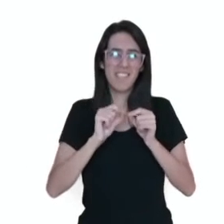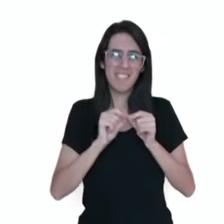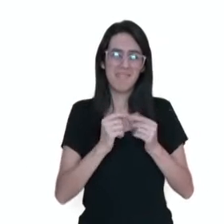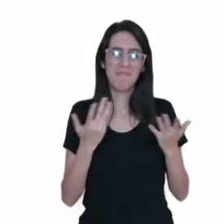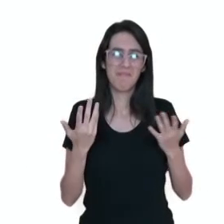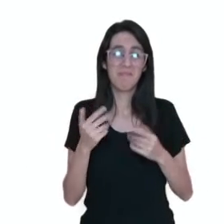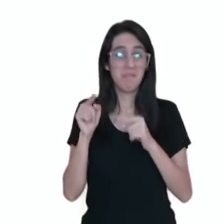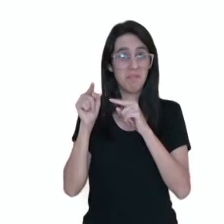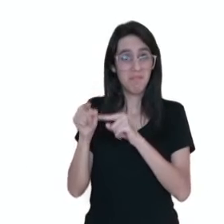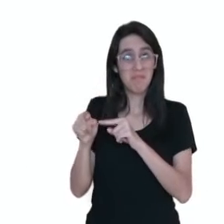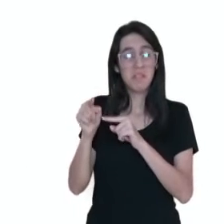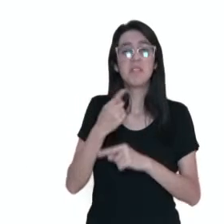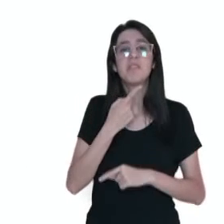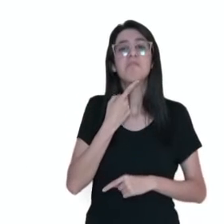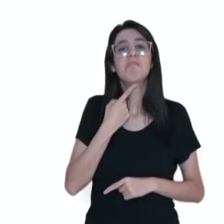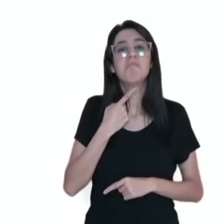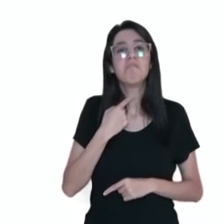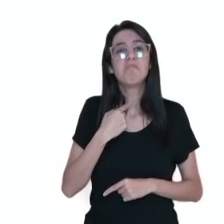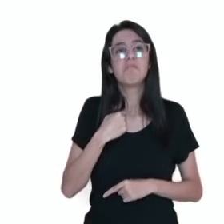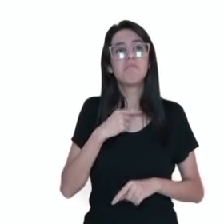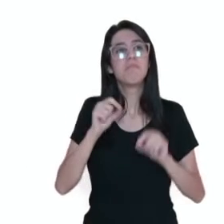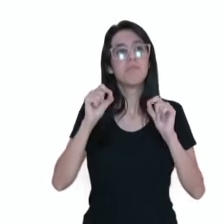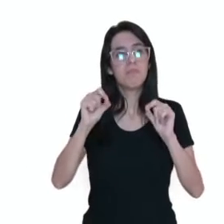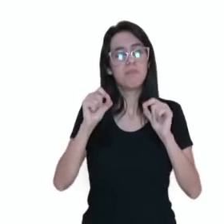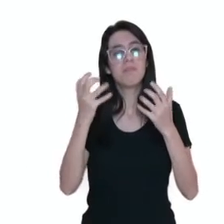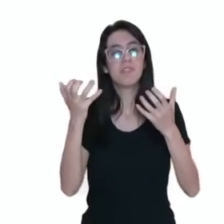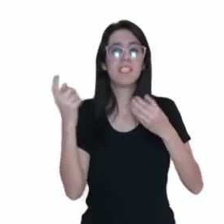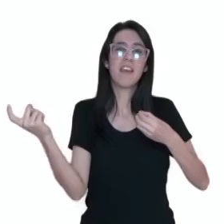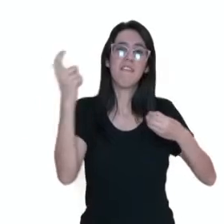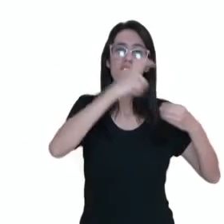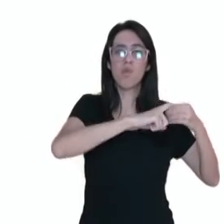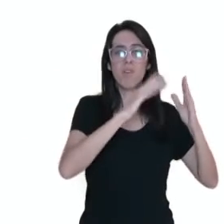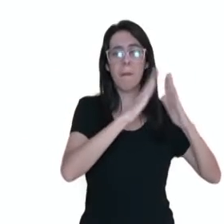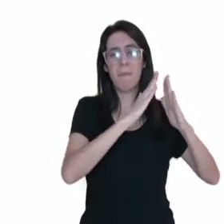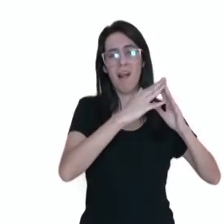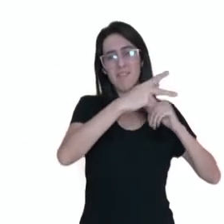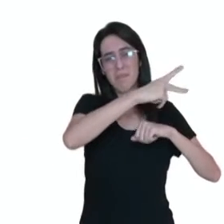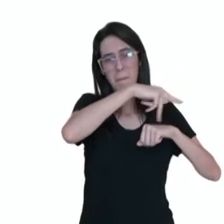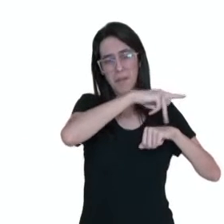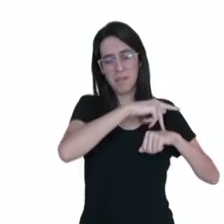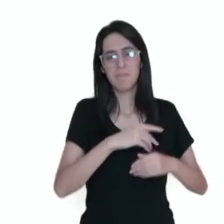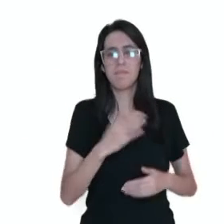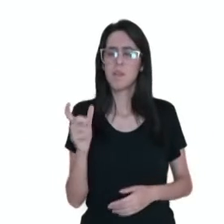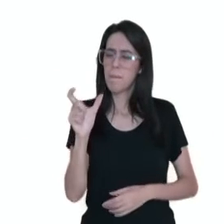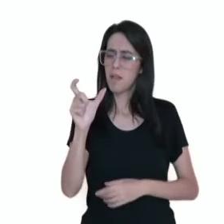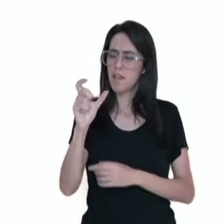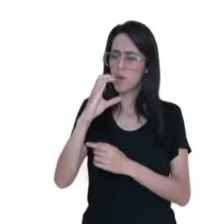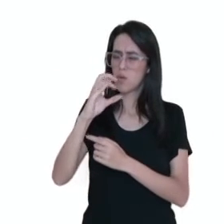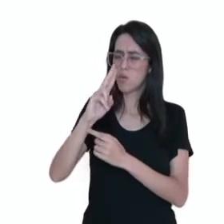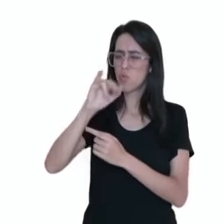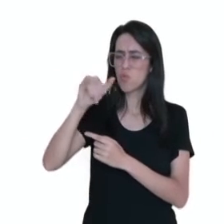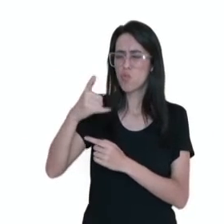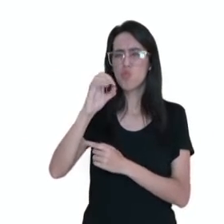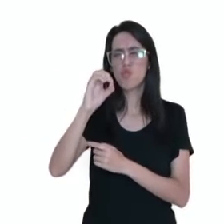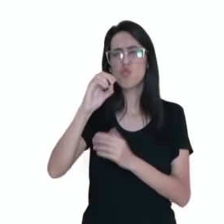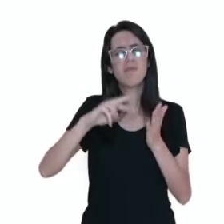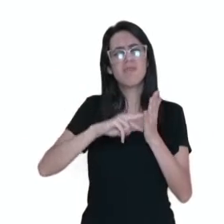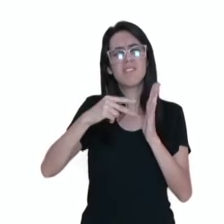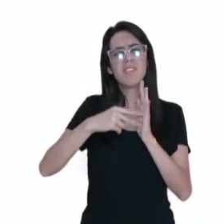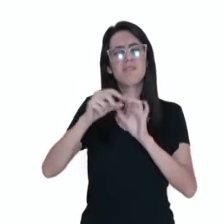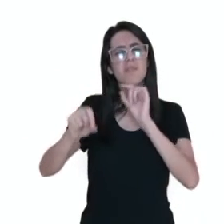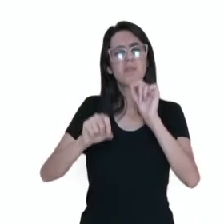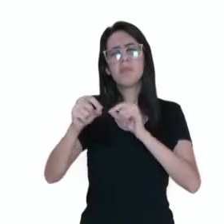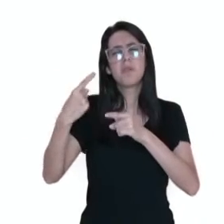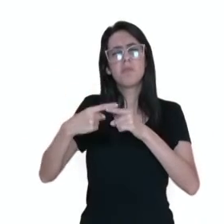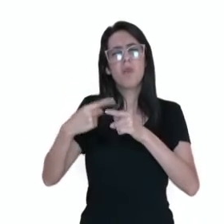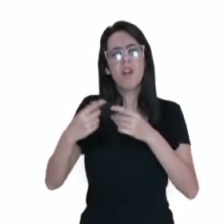a maior vontade é voltar para casa. O que a palavra cujo retoma no texto? Por que ela